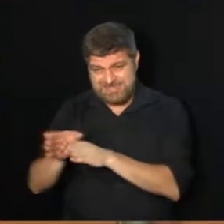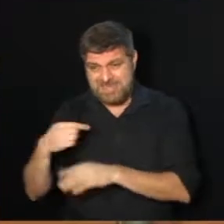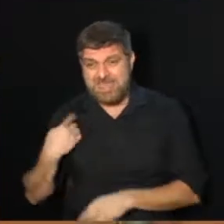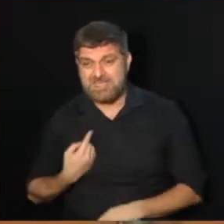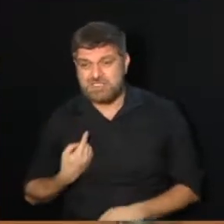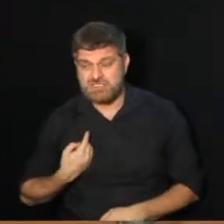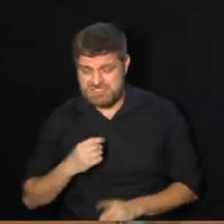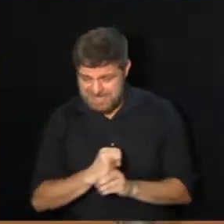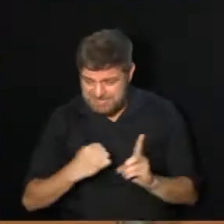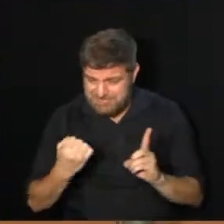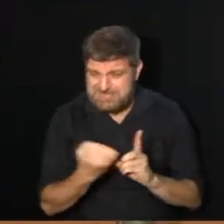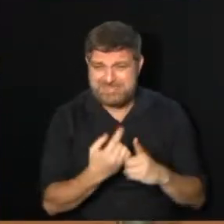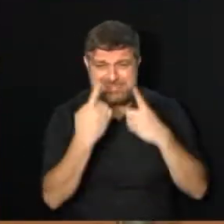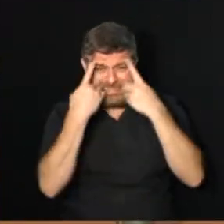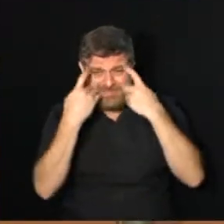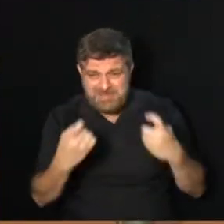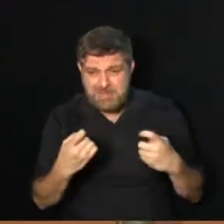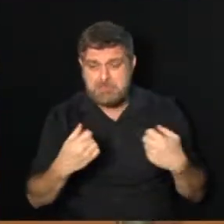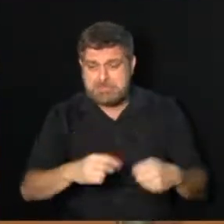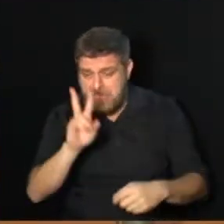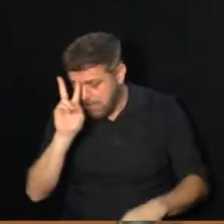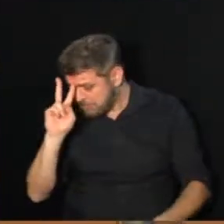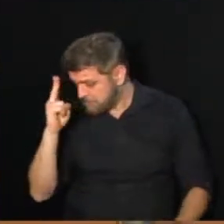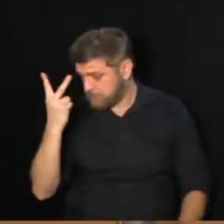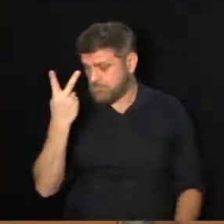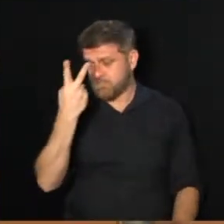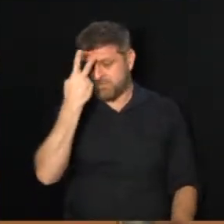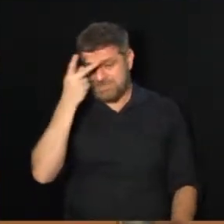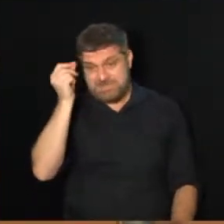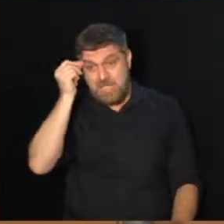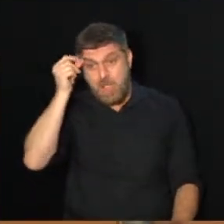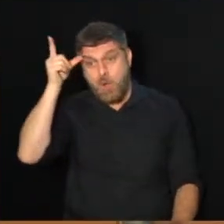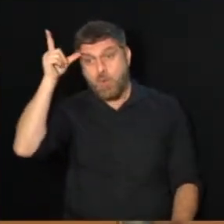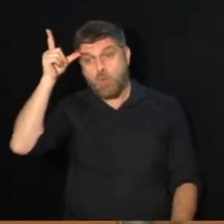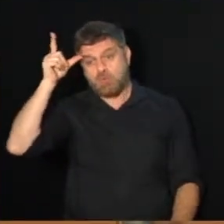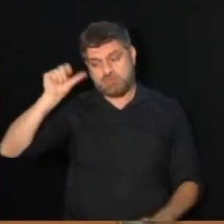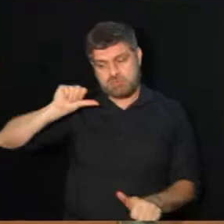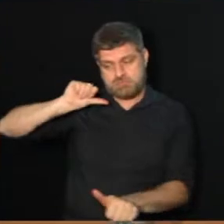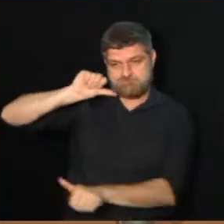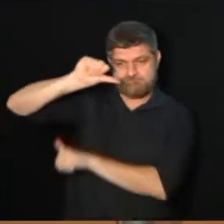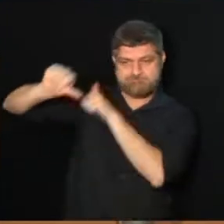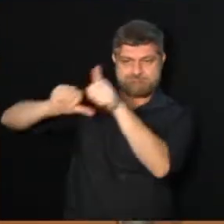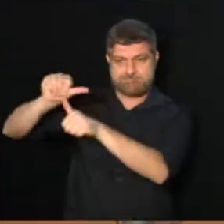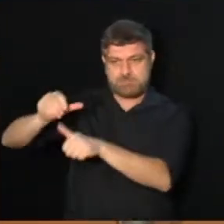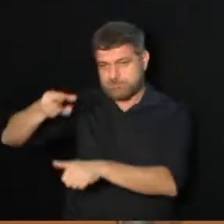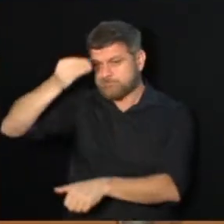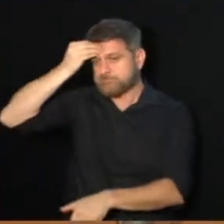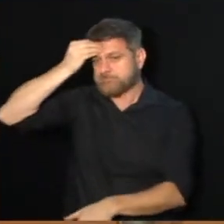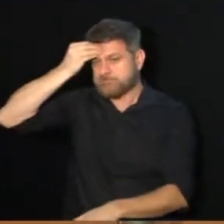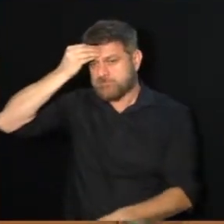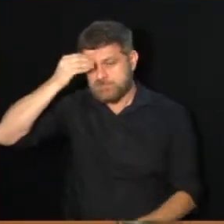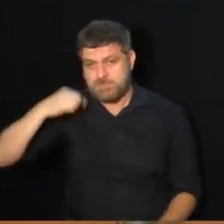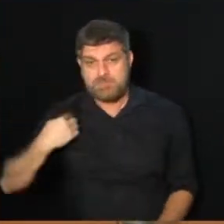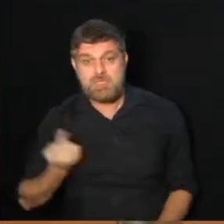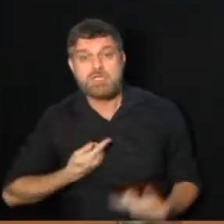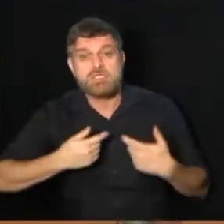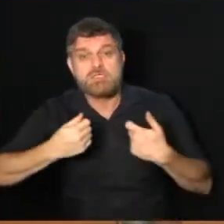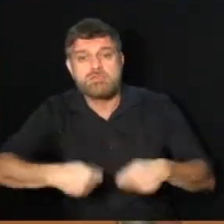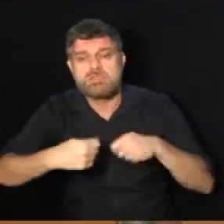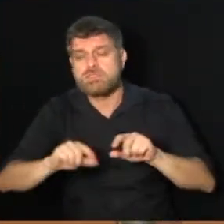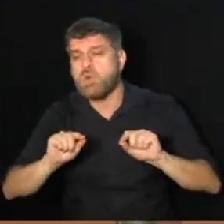da violência. Então é mudança de paradigmas, é mudança de cultura. E é entender que nós